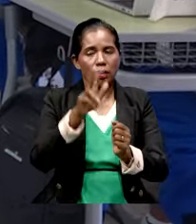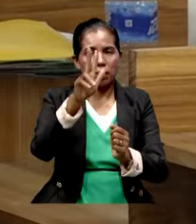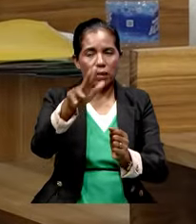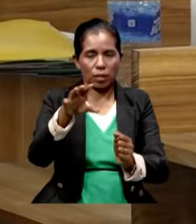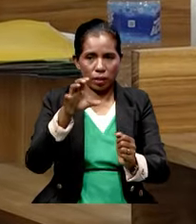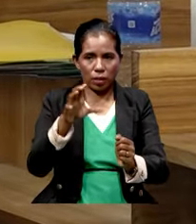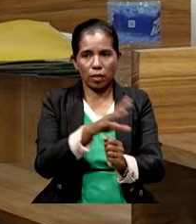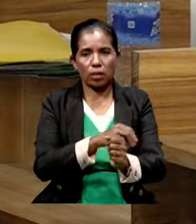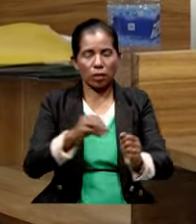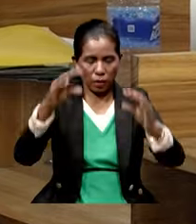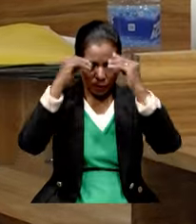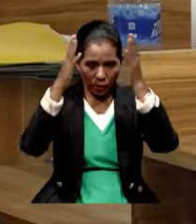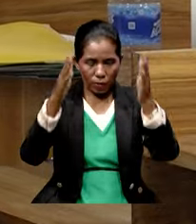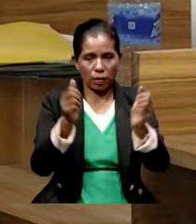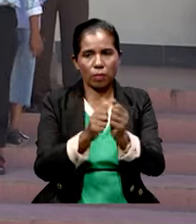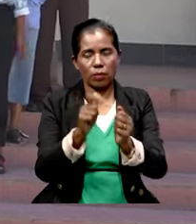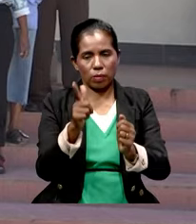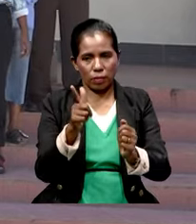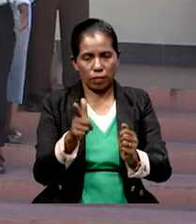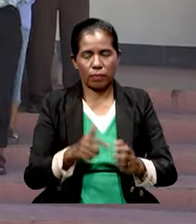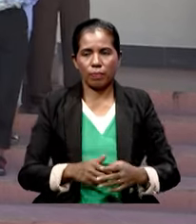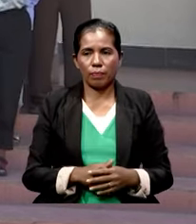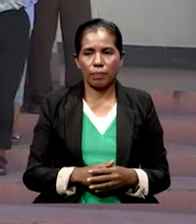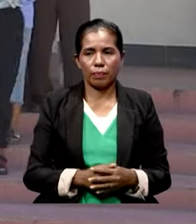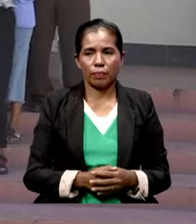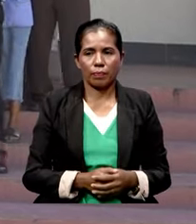Atustolo Resin, Roma Norinain Ruanulo Resin, equipa cobertura GMN.